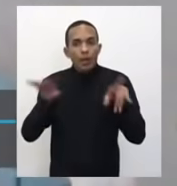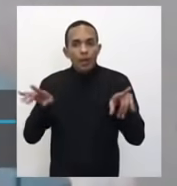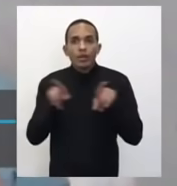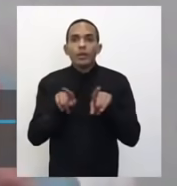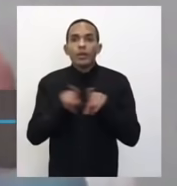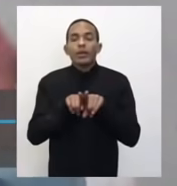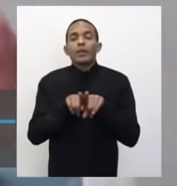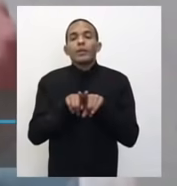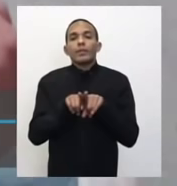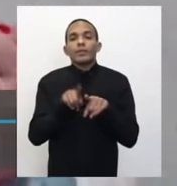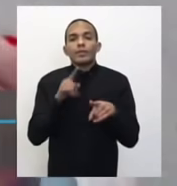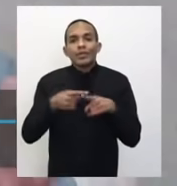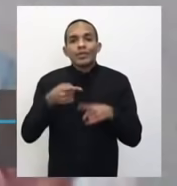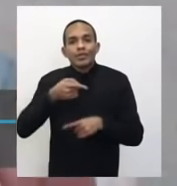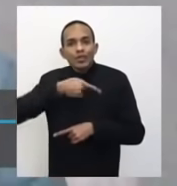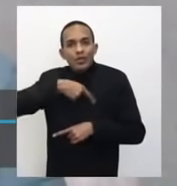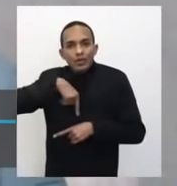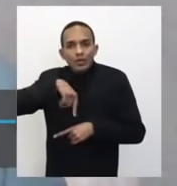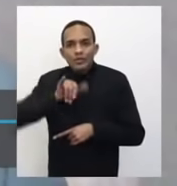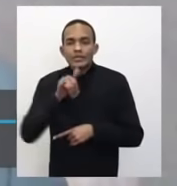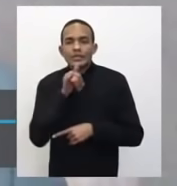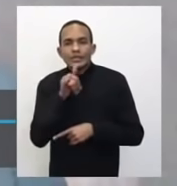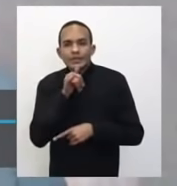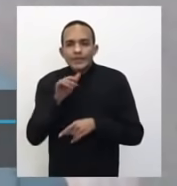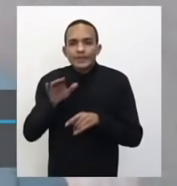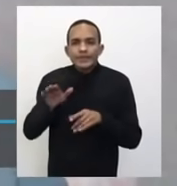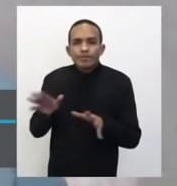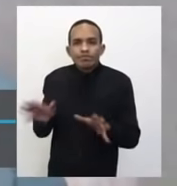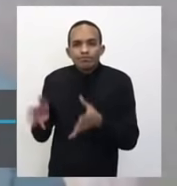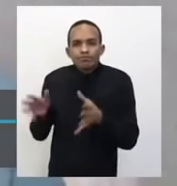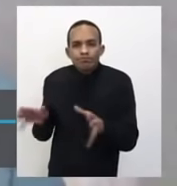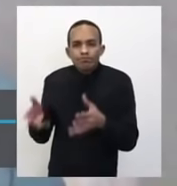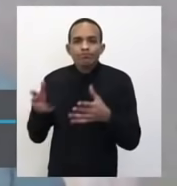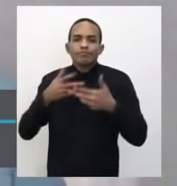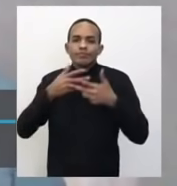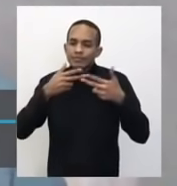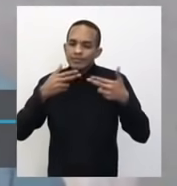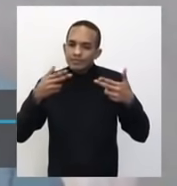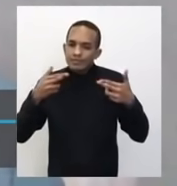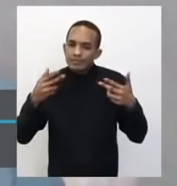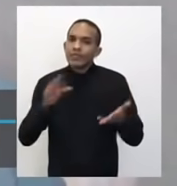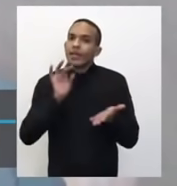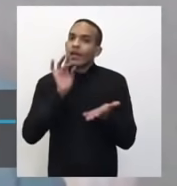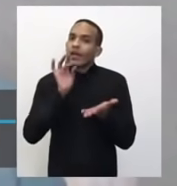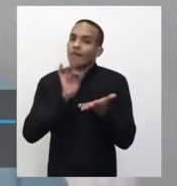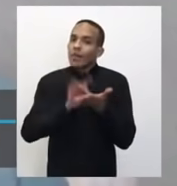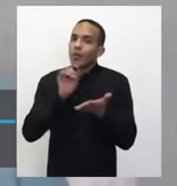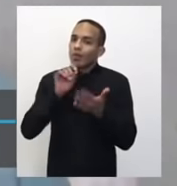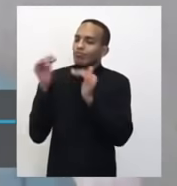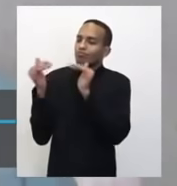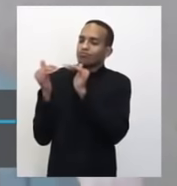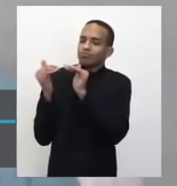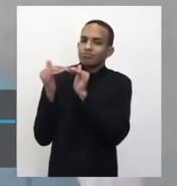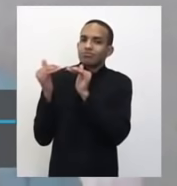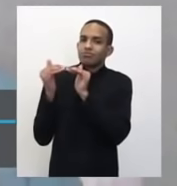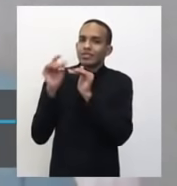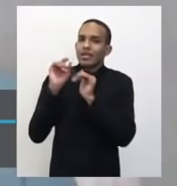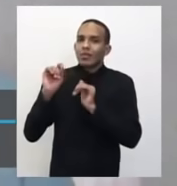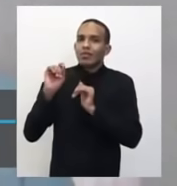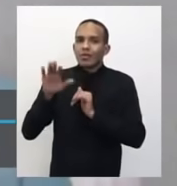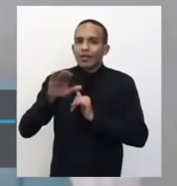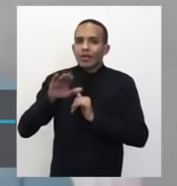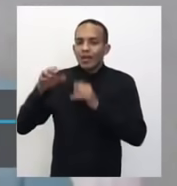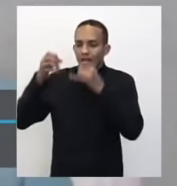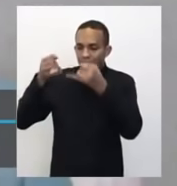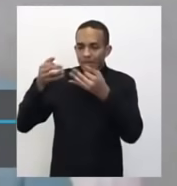é porque nós estamos endossando aquilo, nós estamos validando e dizendo que concordamos com que aquilo que está